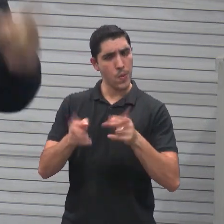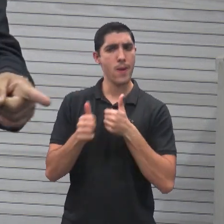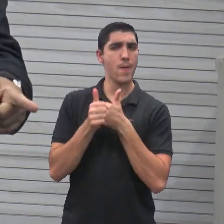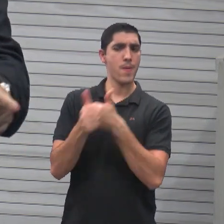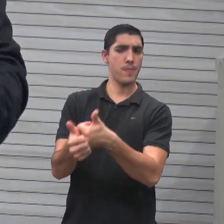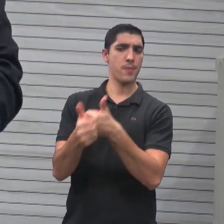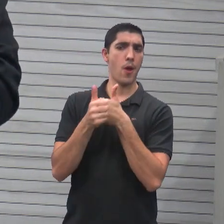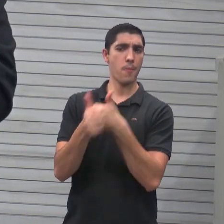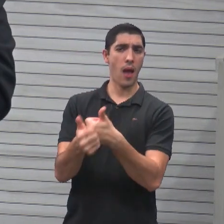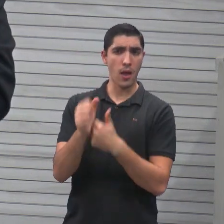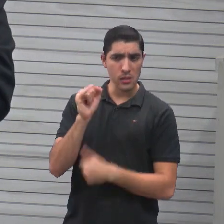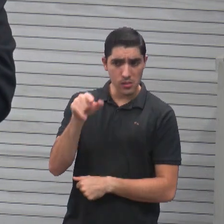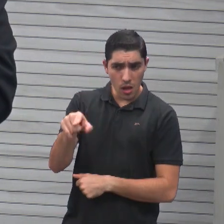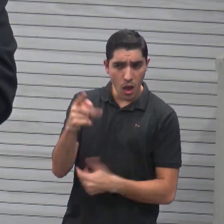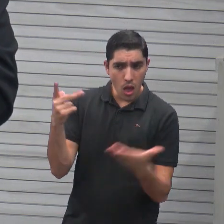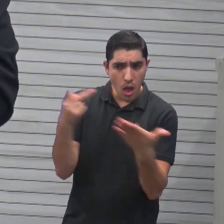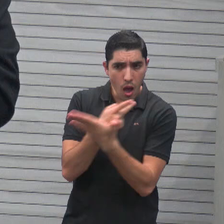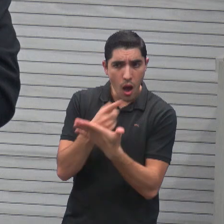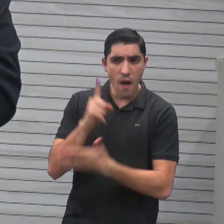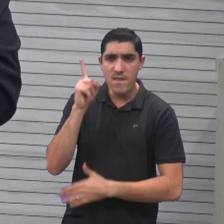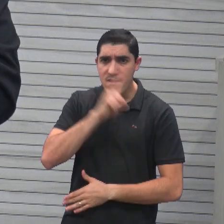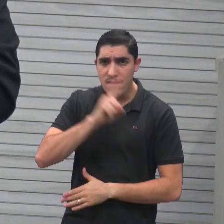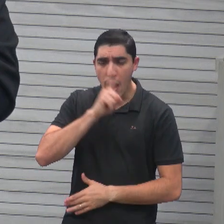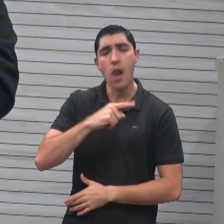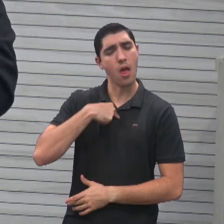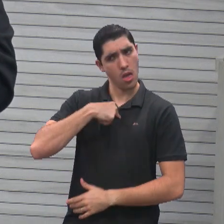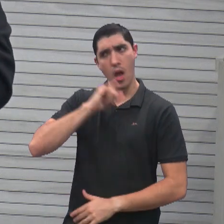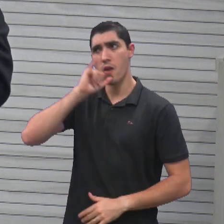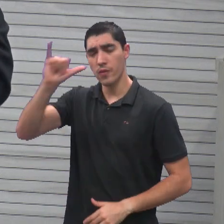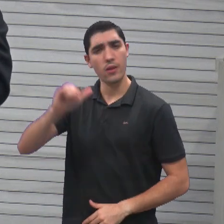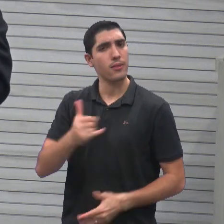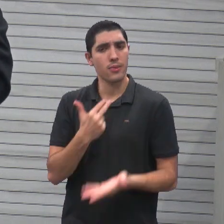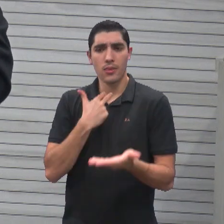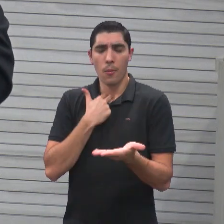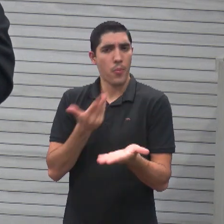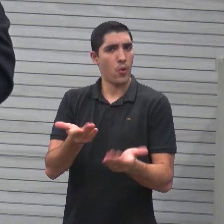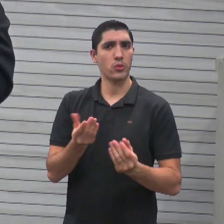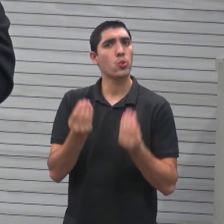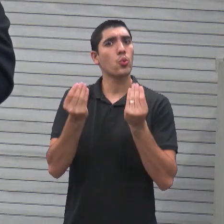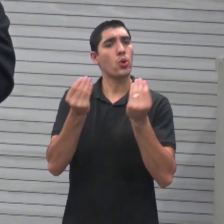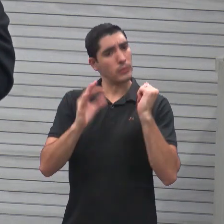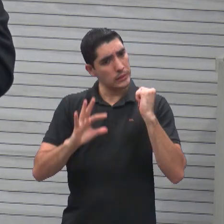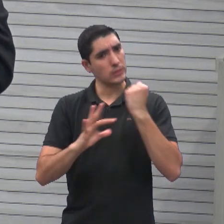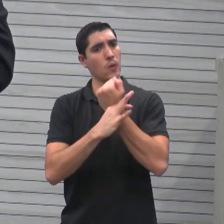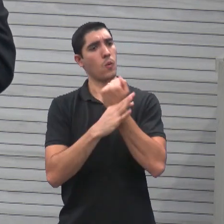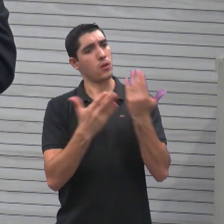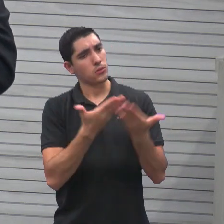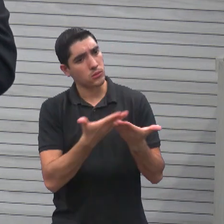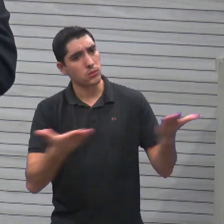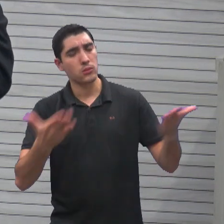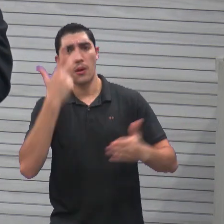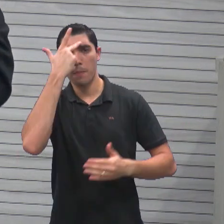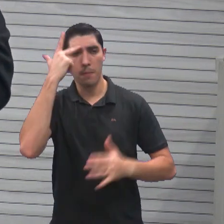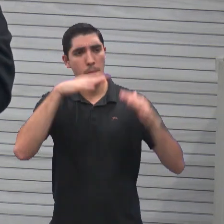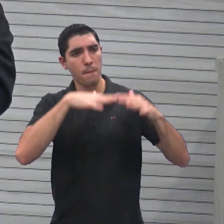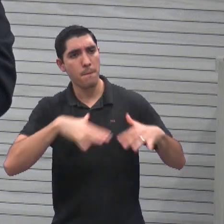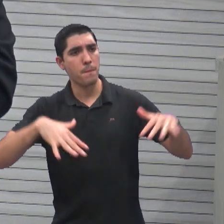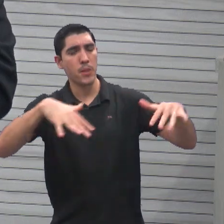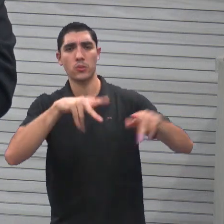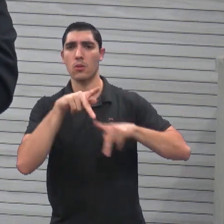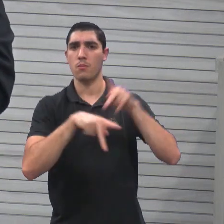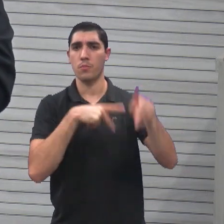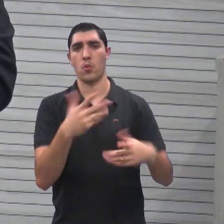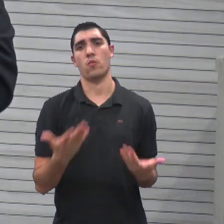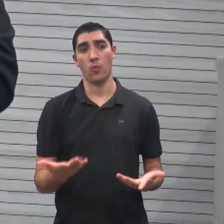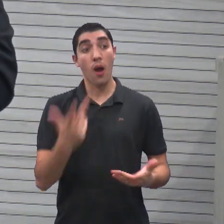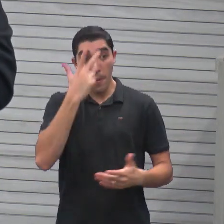essas falhas que não podem acontecer na segurança das pessoas que precisam utilizar